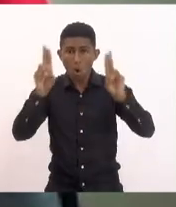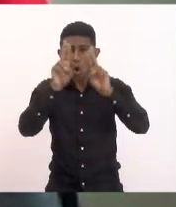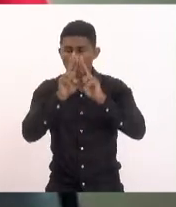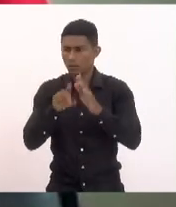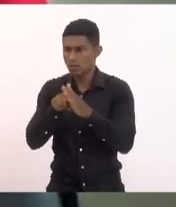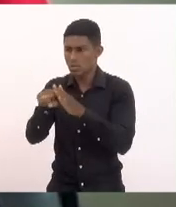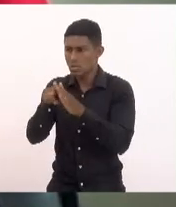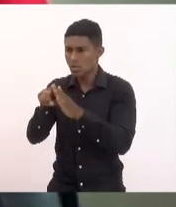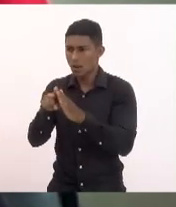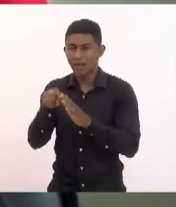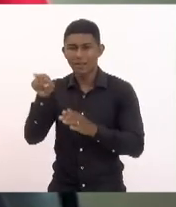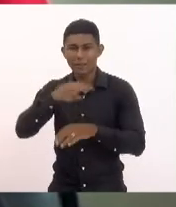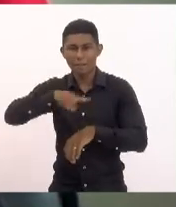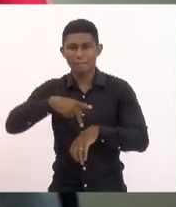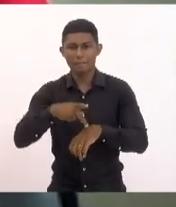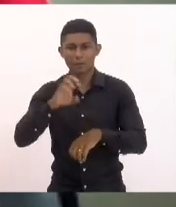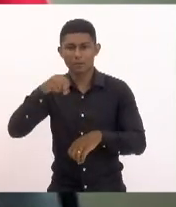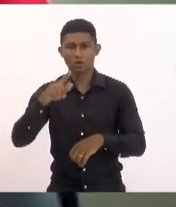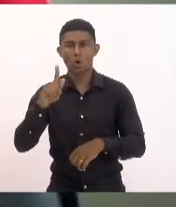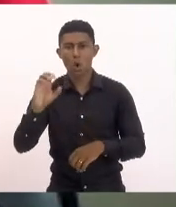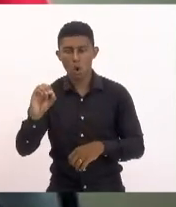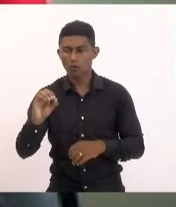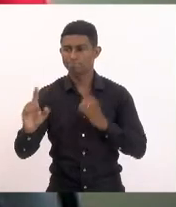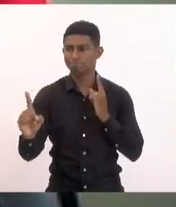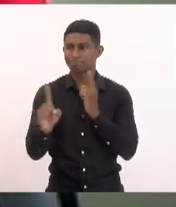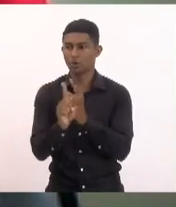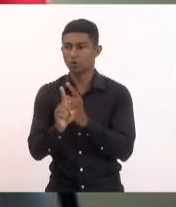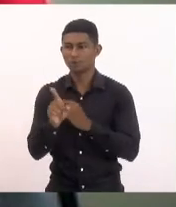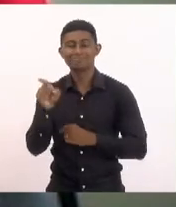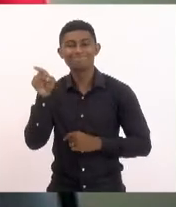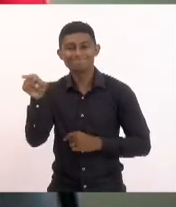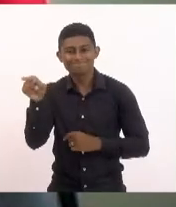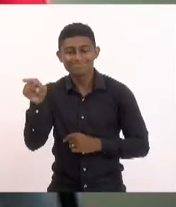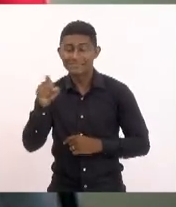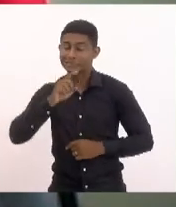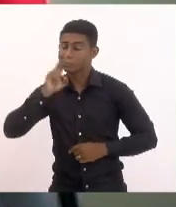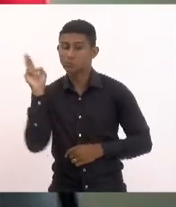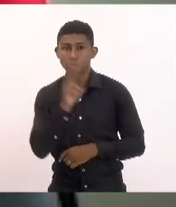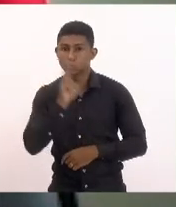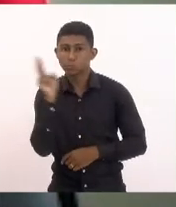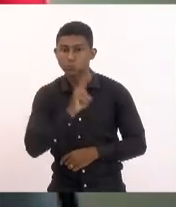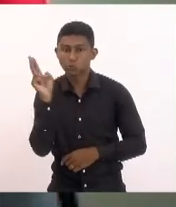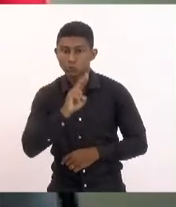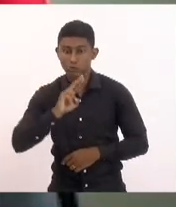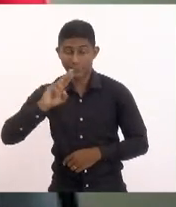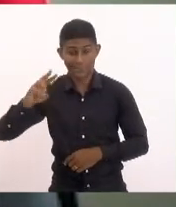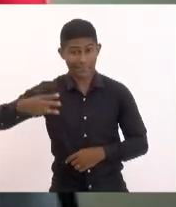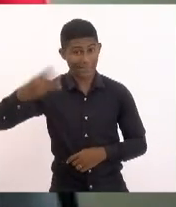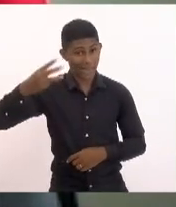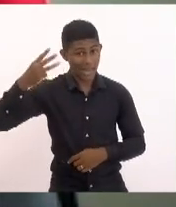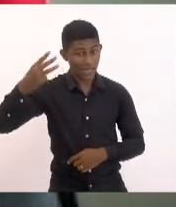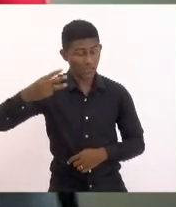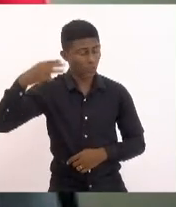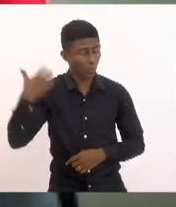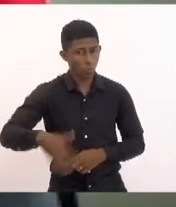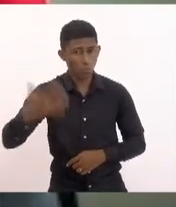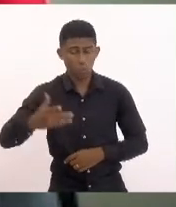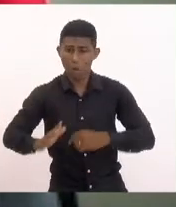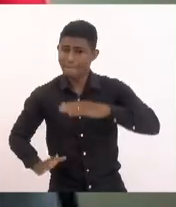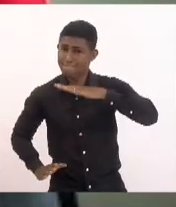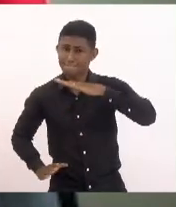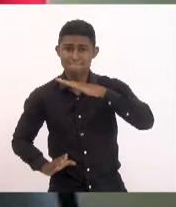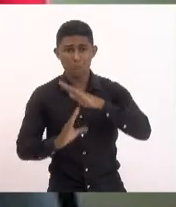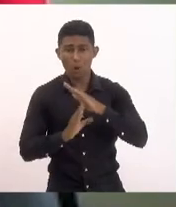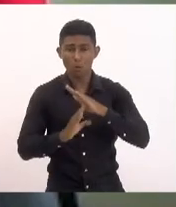ela afirma que a República do Congo ela está numa emergência nível 3, que é o mais alto nível, que indica,